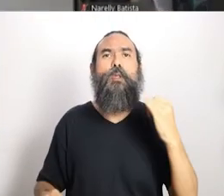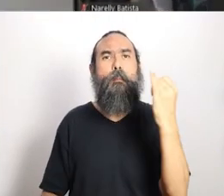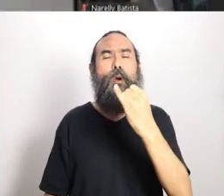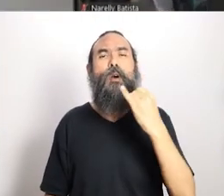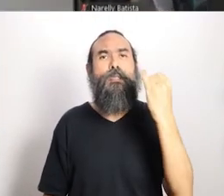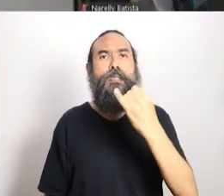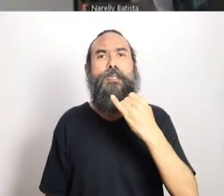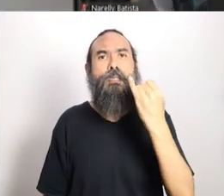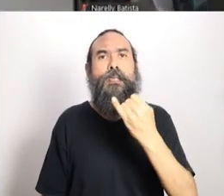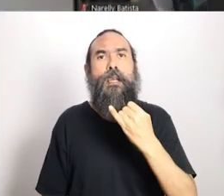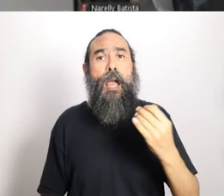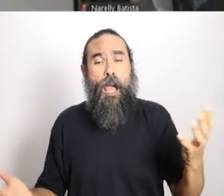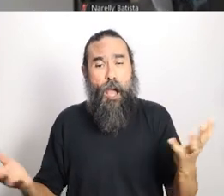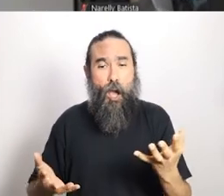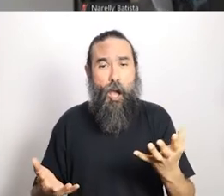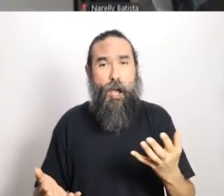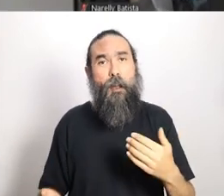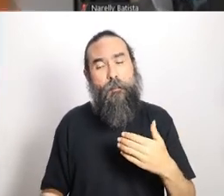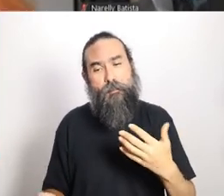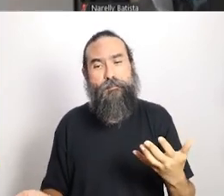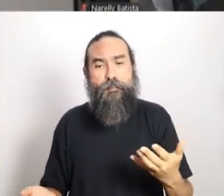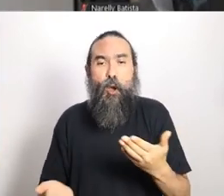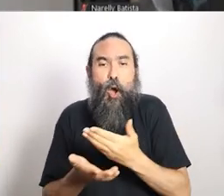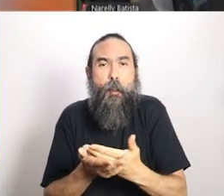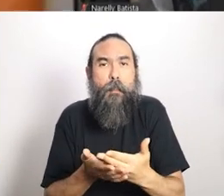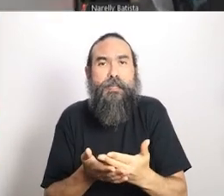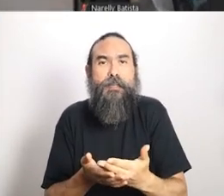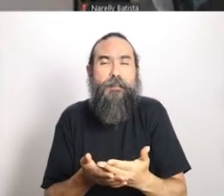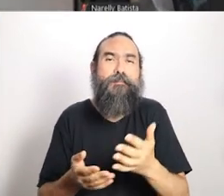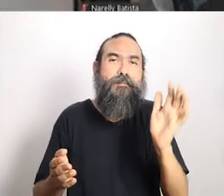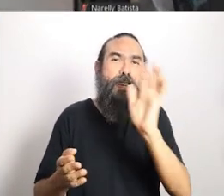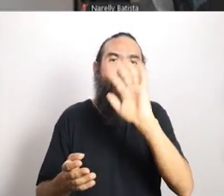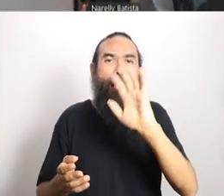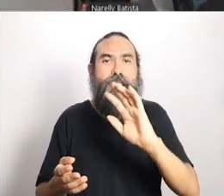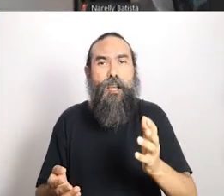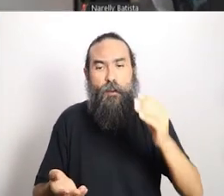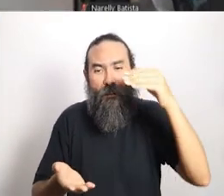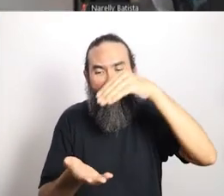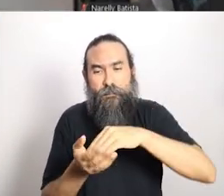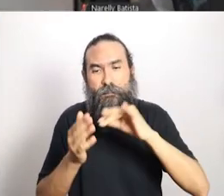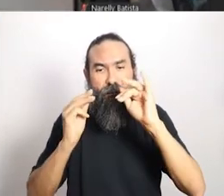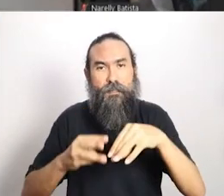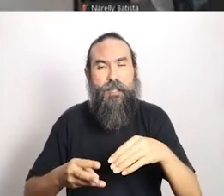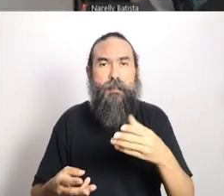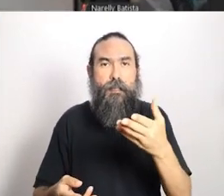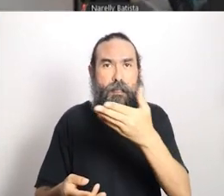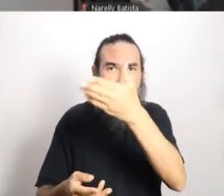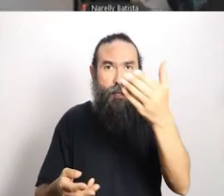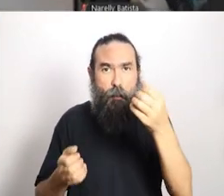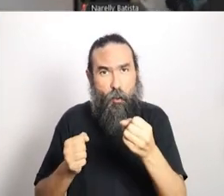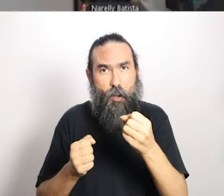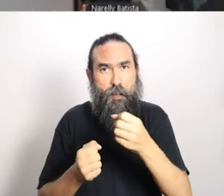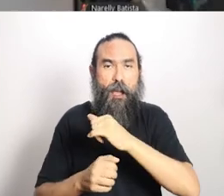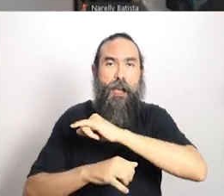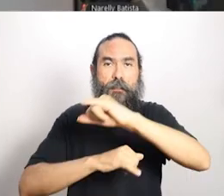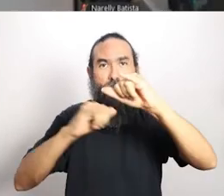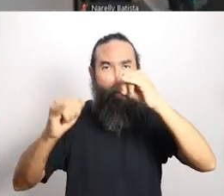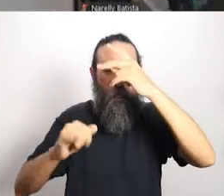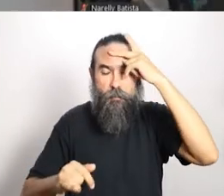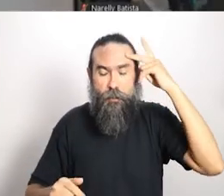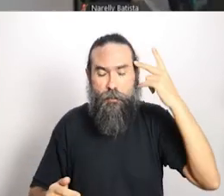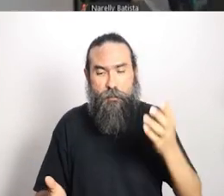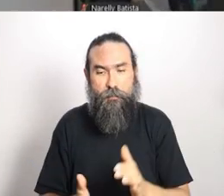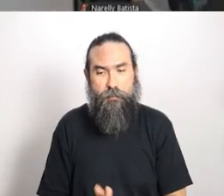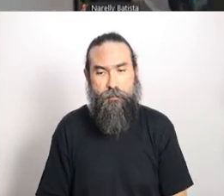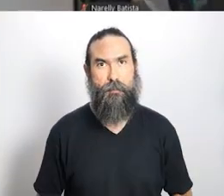sentidos aí, eu acho que foi muito importante. Mas se despeça da maneira que você acha que deve e da maneira que a gente, com certeza, vai se sentir